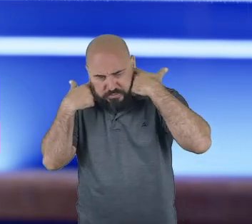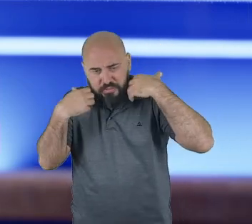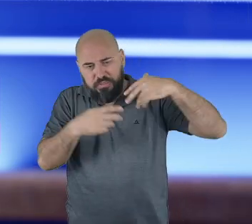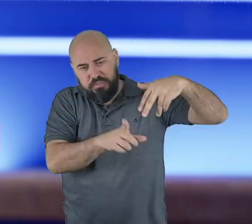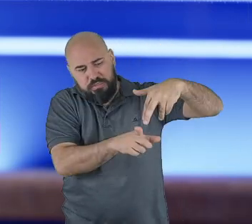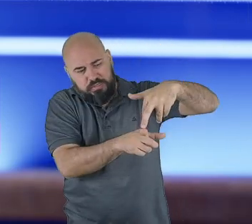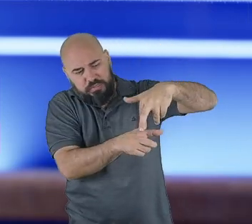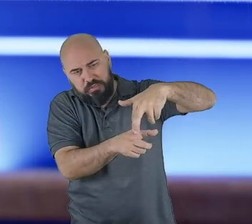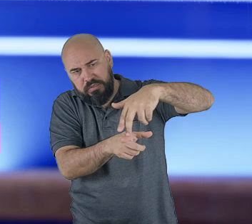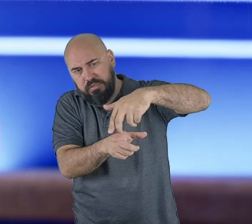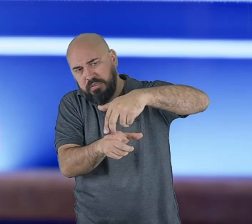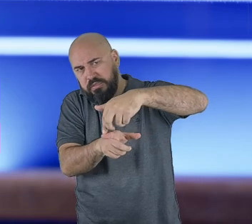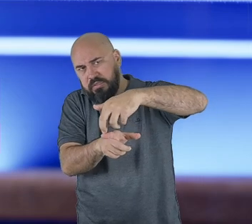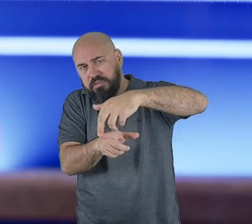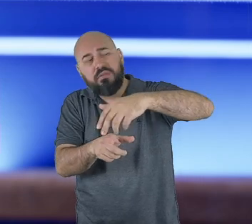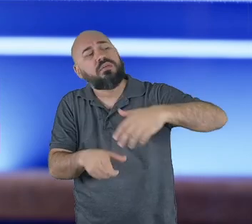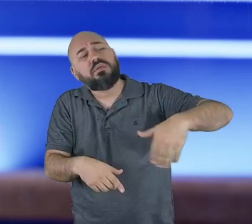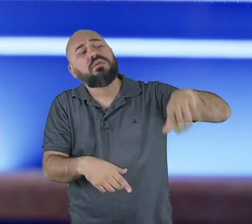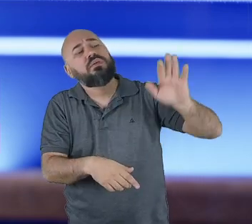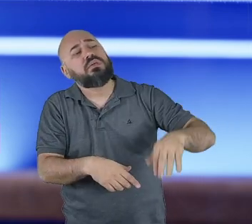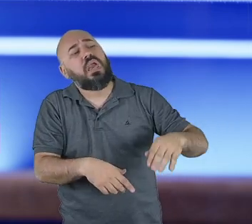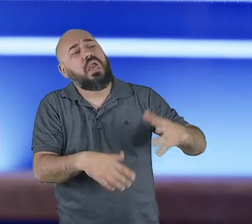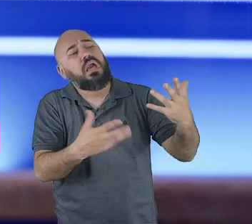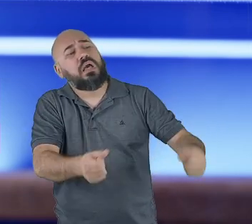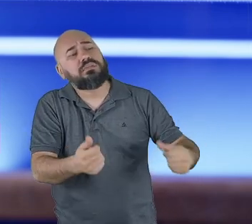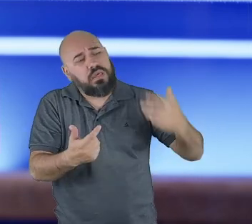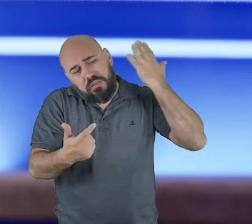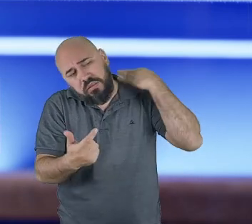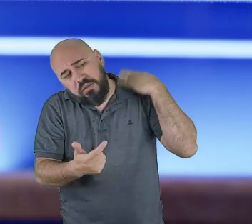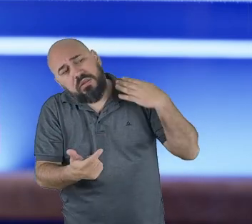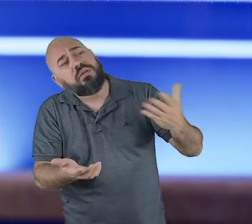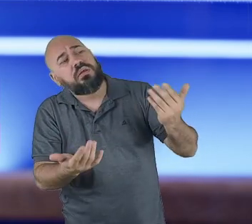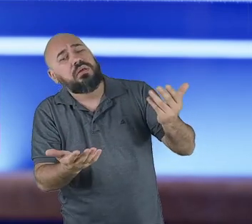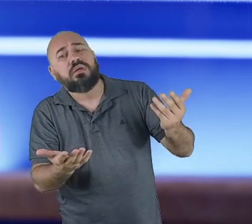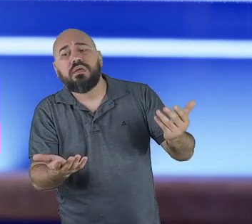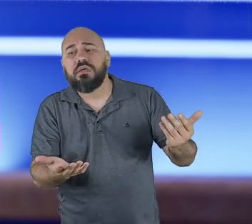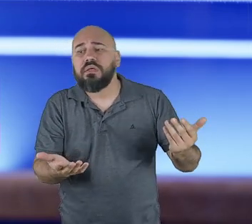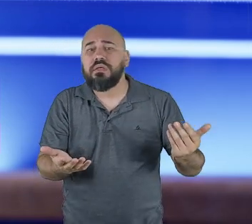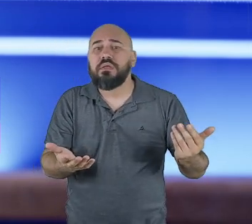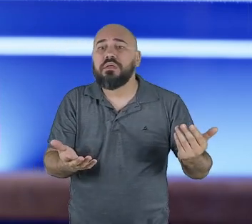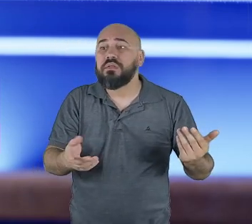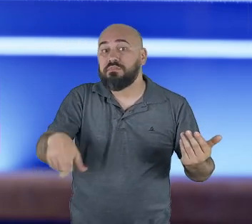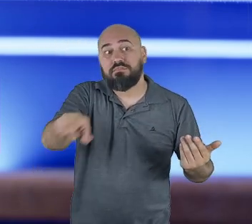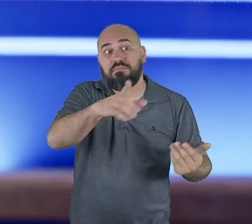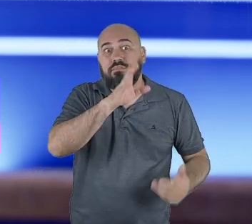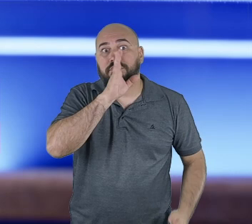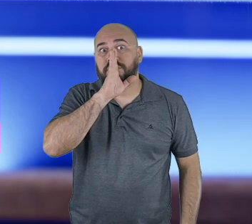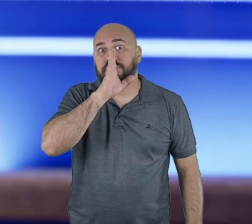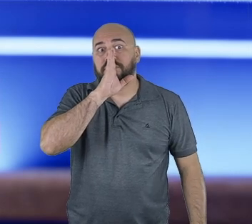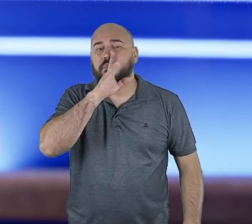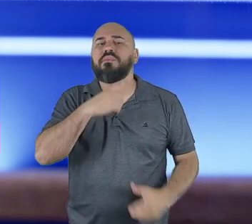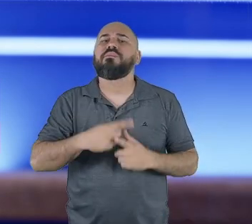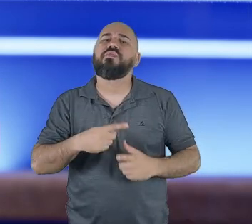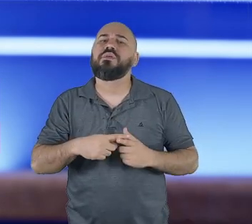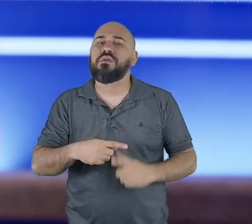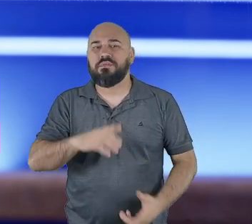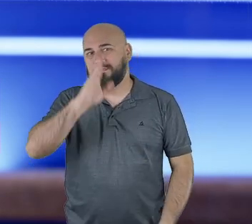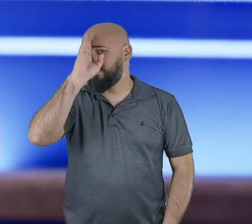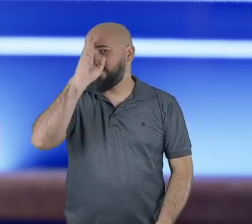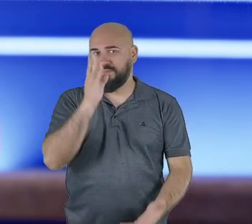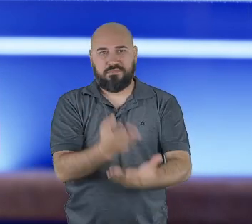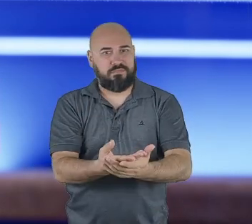"Quem atravessaria a corda comigo em cima dos ombros?" Ninguém se mexeu. Eles